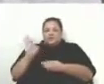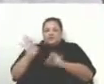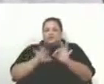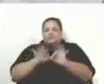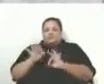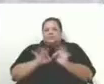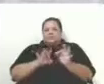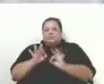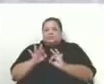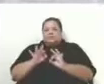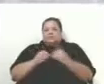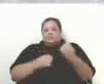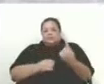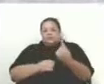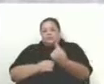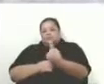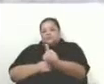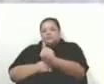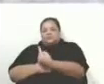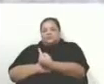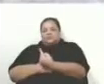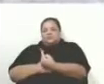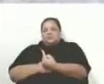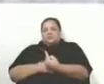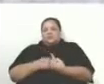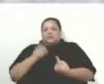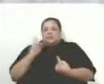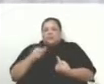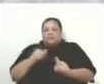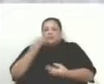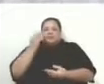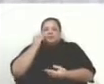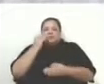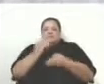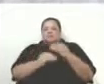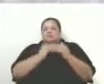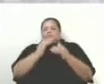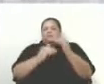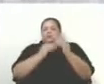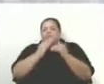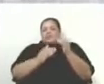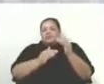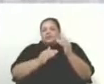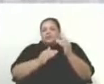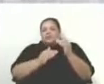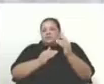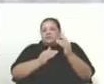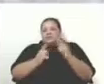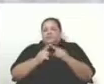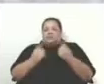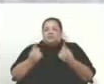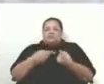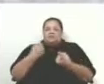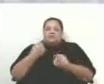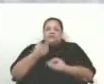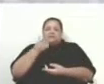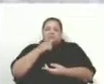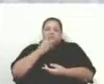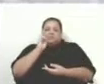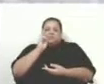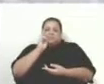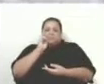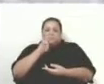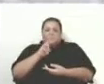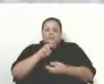planejamentos individuais, é o que SEPRA tem tentado desenvolver. Então, Sérgio Marcos, eu acho que a gente começa a ver na educação um futuro